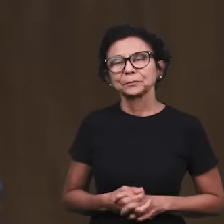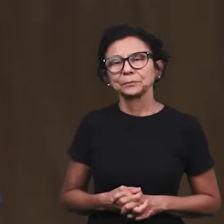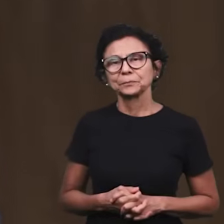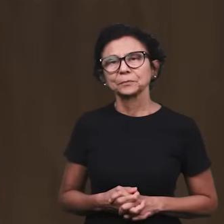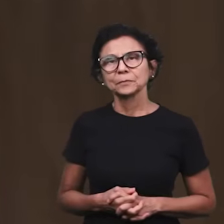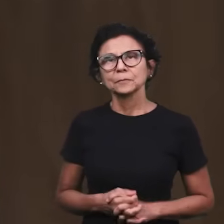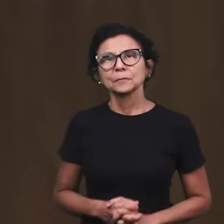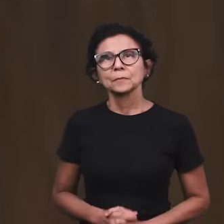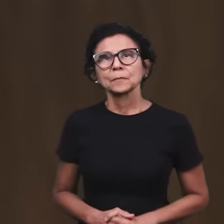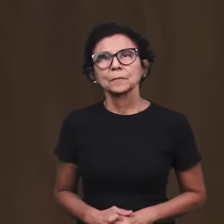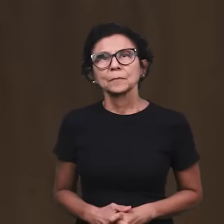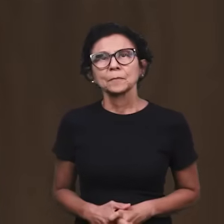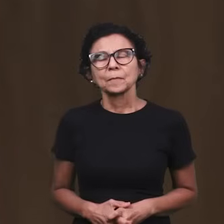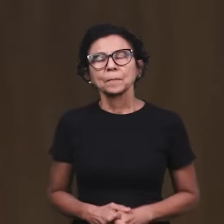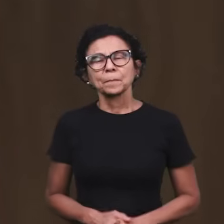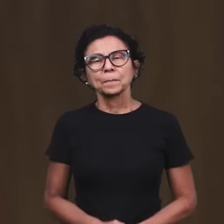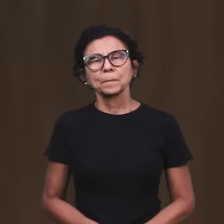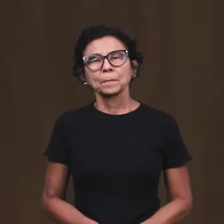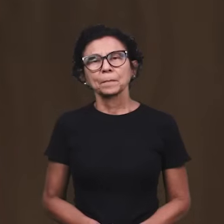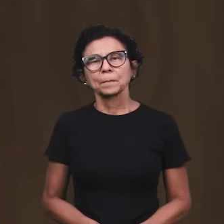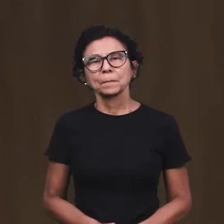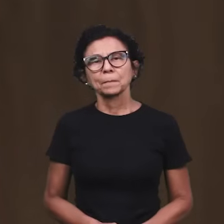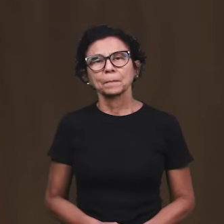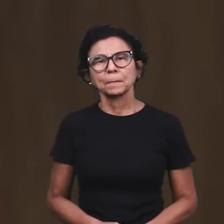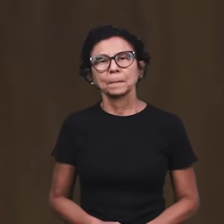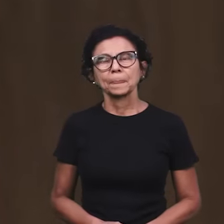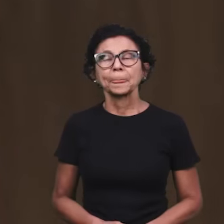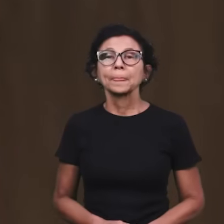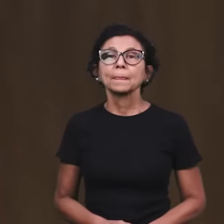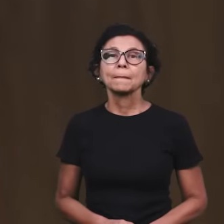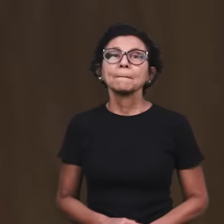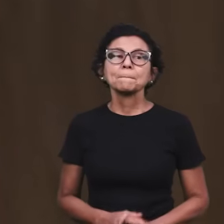veja, você pega um casal